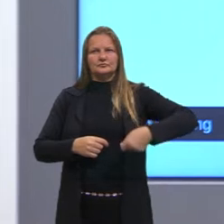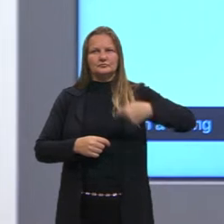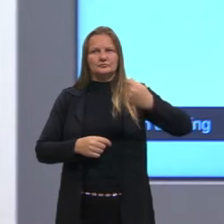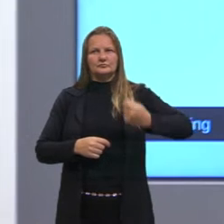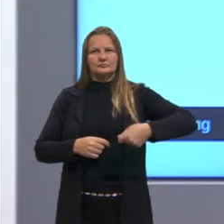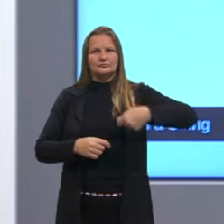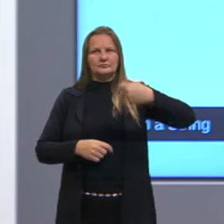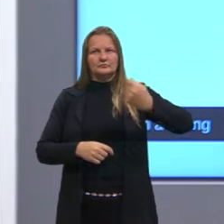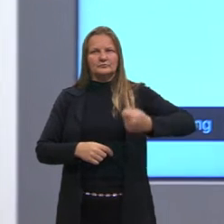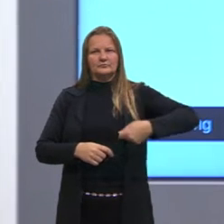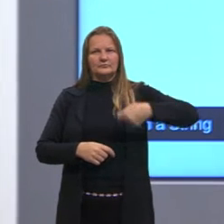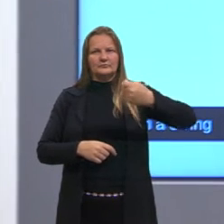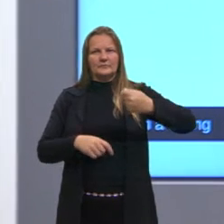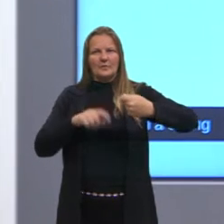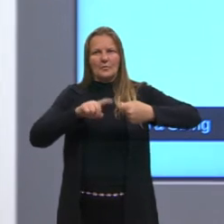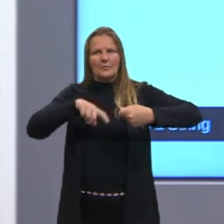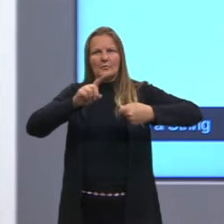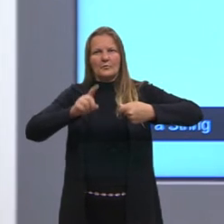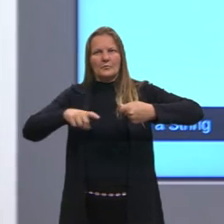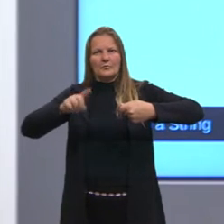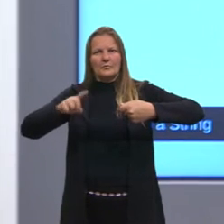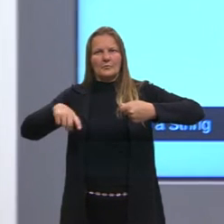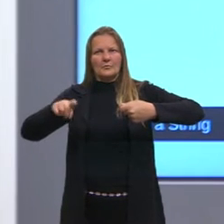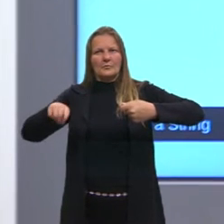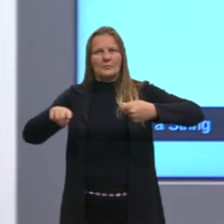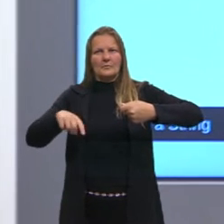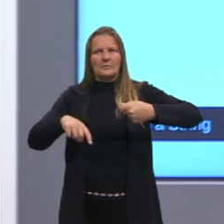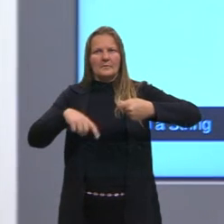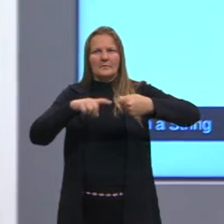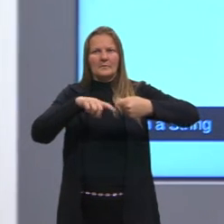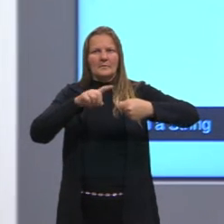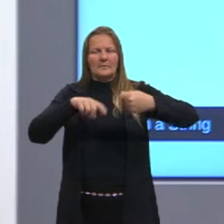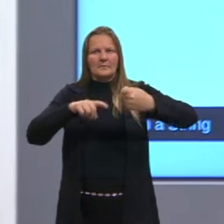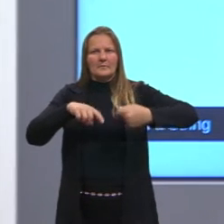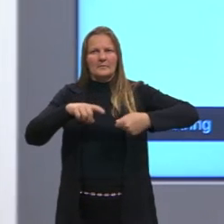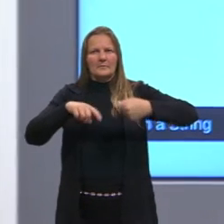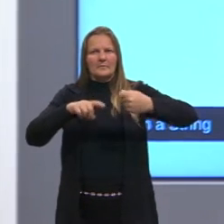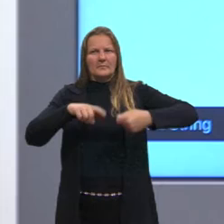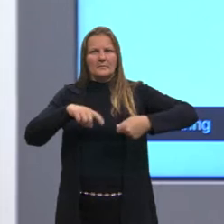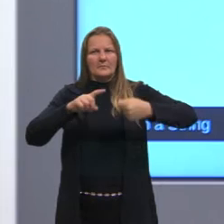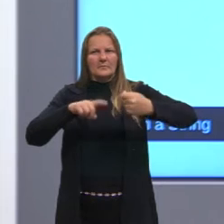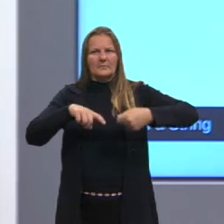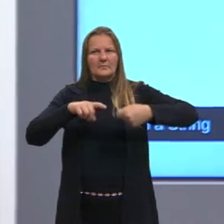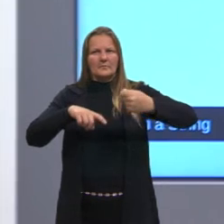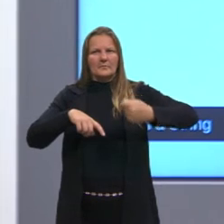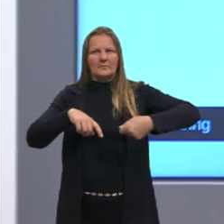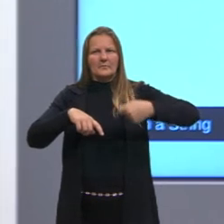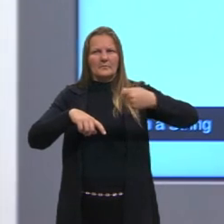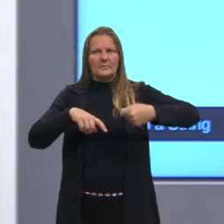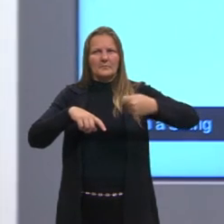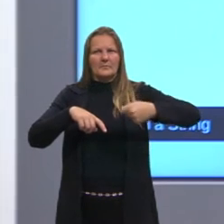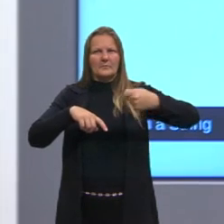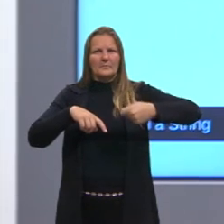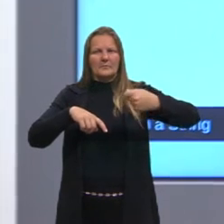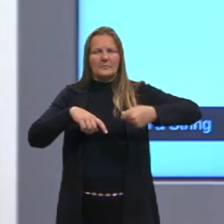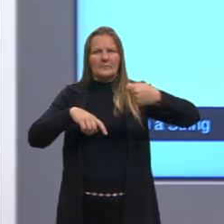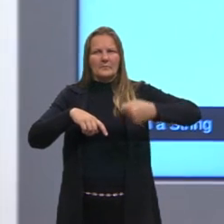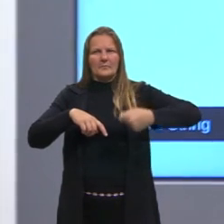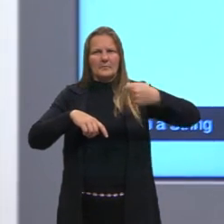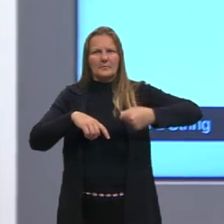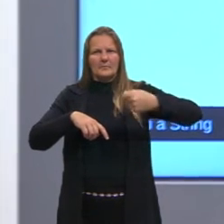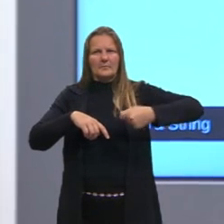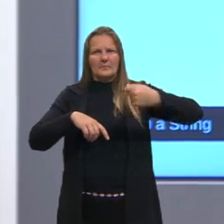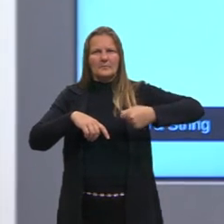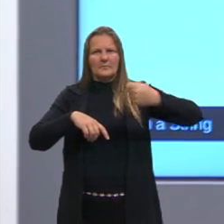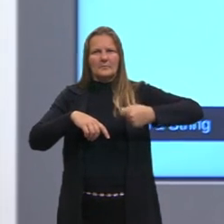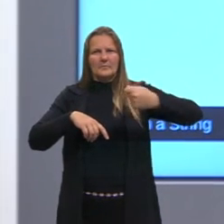manualmente, e ele vai gerar uma onda. Ó, vejam que ela não fica perfeita, né? Porque sou eu aqui que estou mexendo, ó. Vejam que a origem do meu